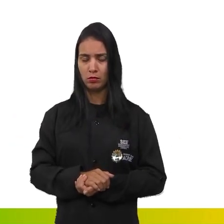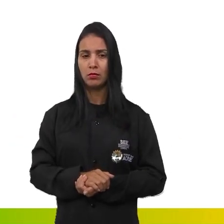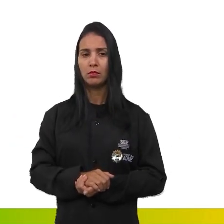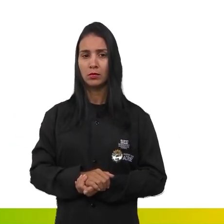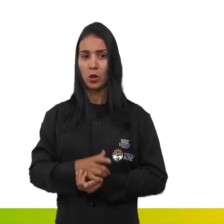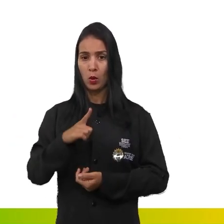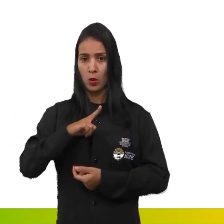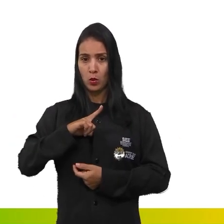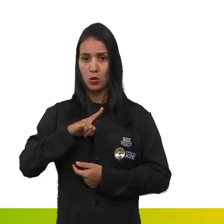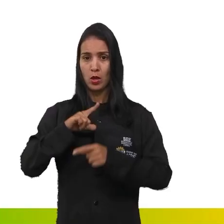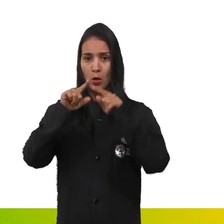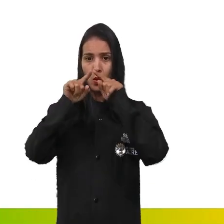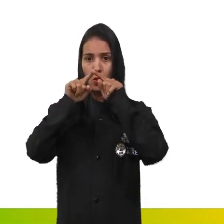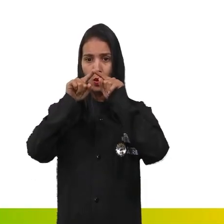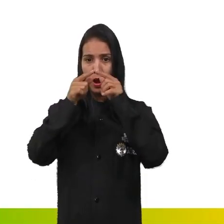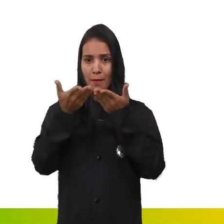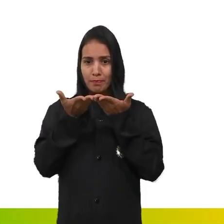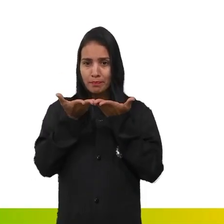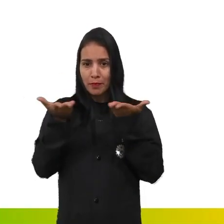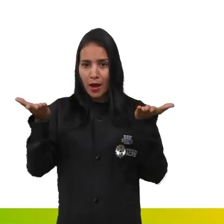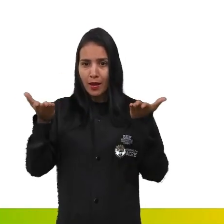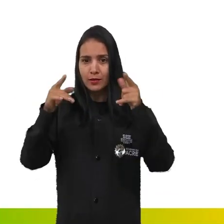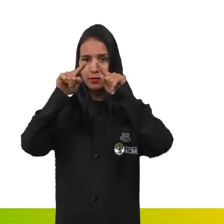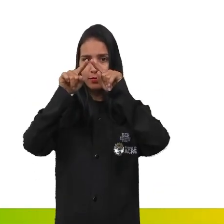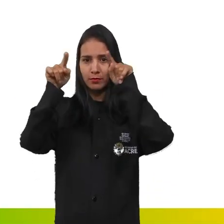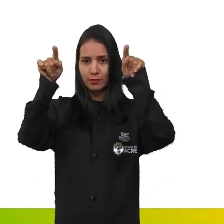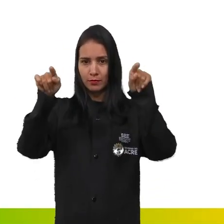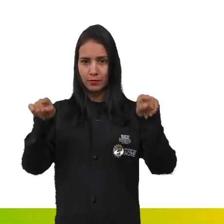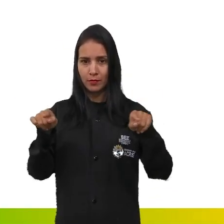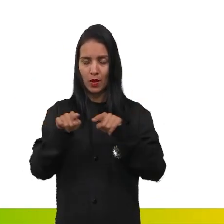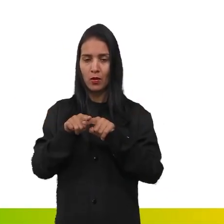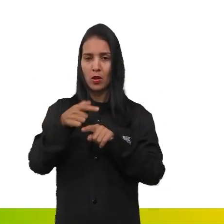Ok? E a altura desse